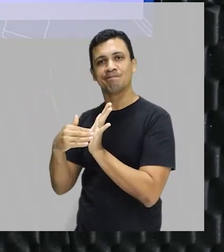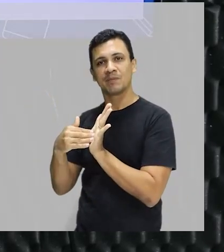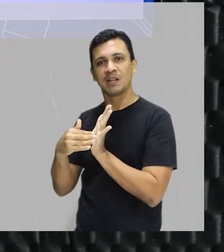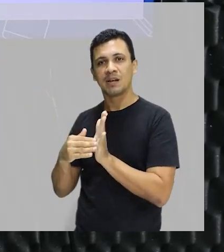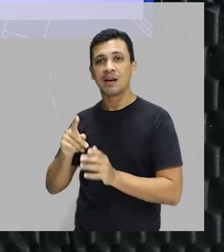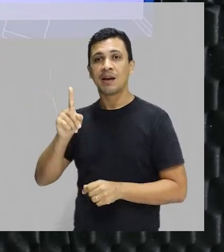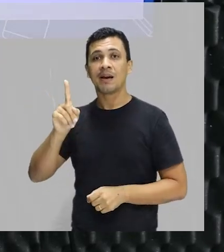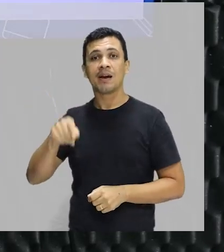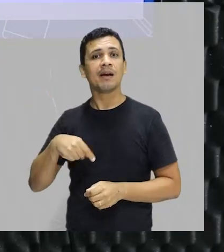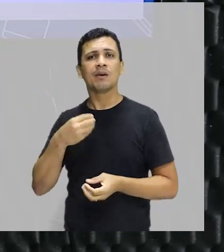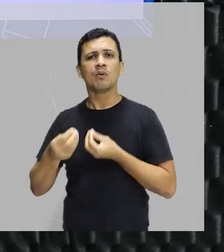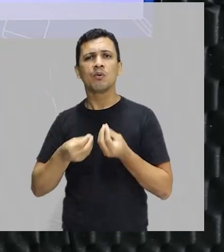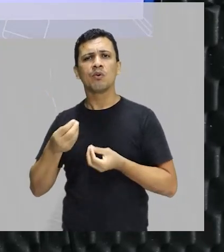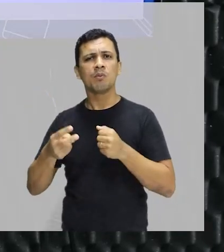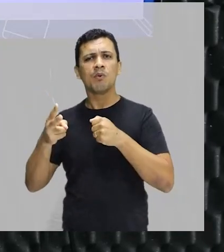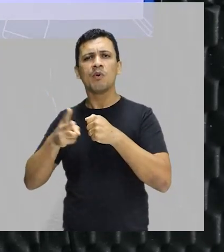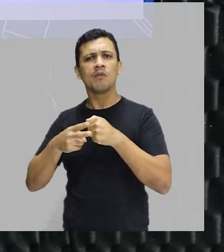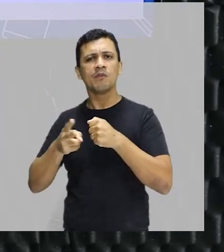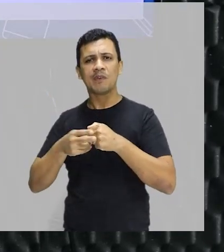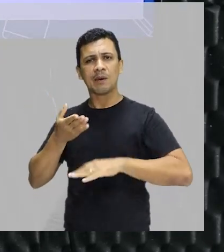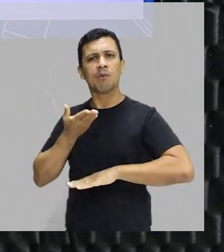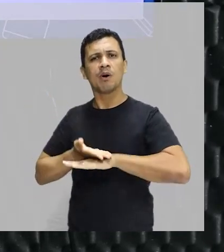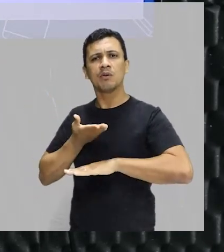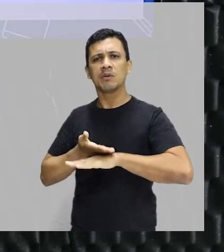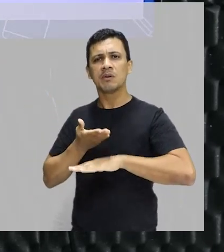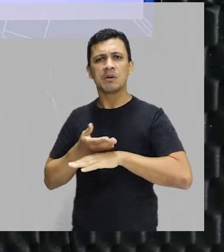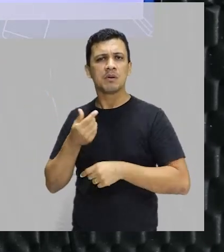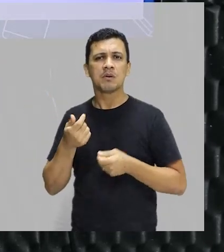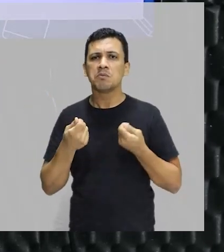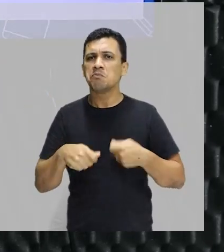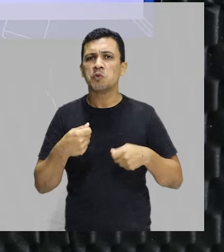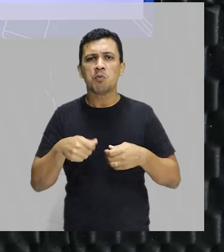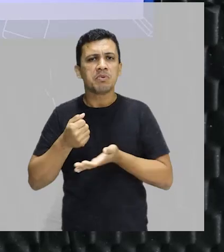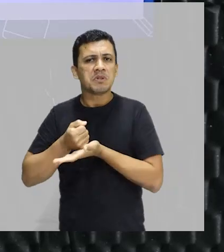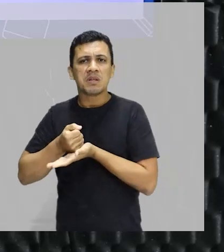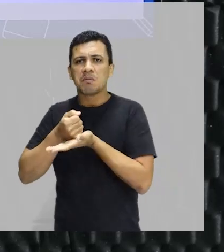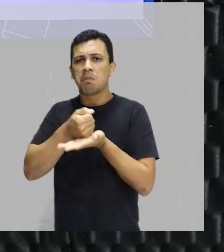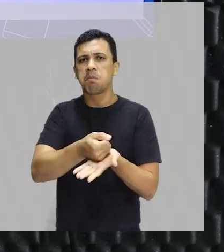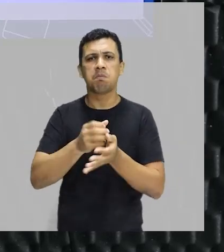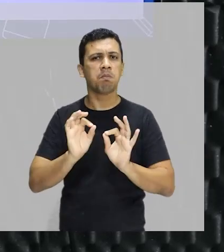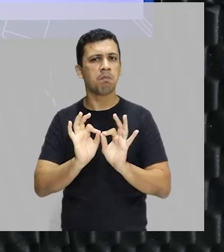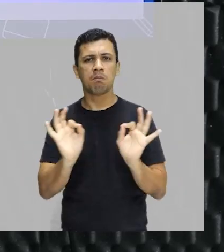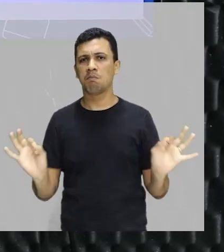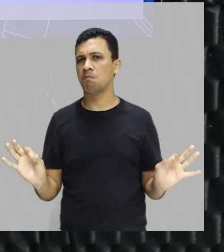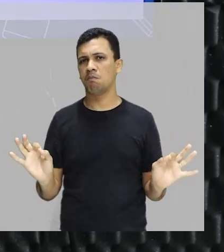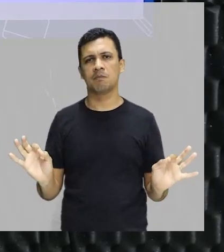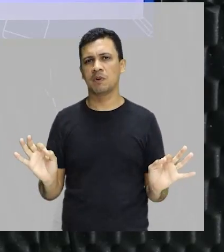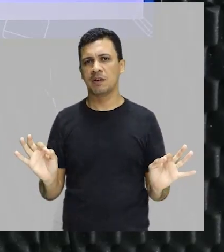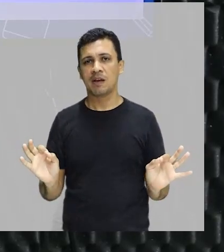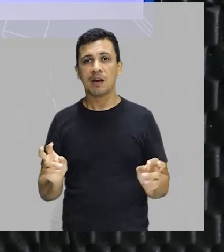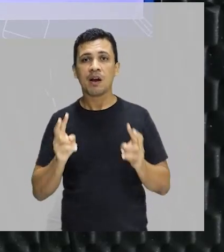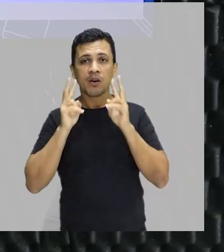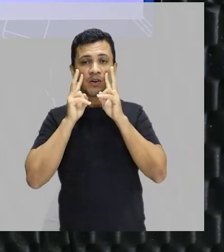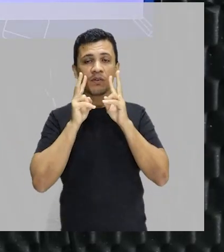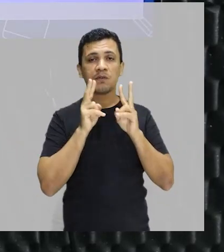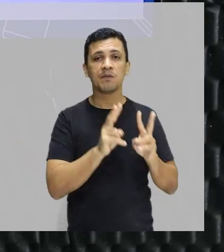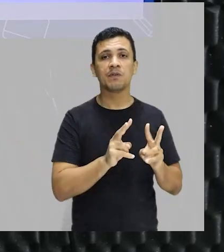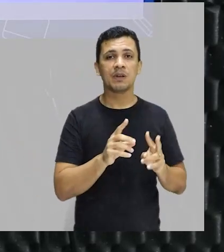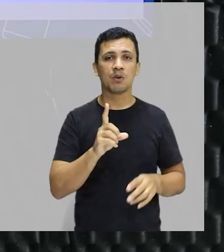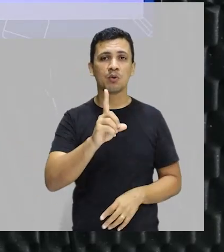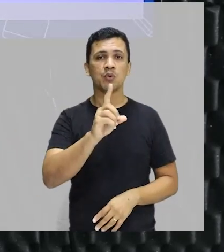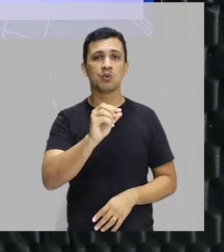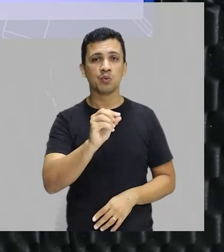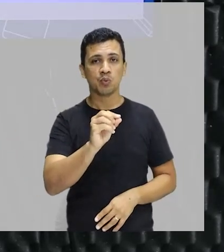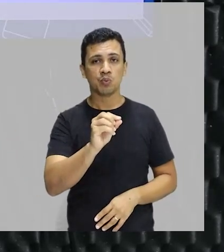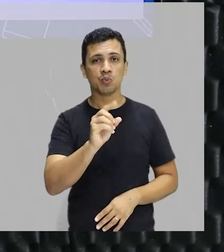verbo autônomo, eu não preciso da ajuda de nenhum outro verbo auxiliar. Como nós vimos no tempo presente, o do e o